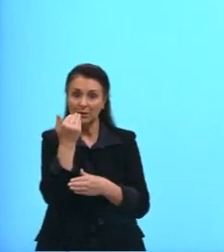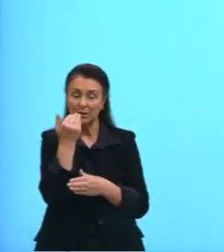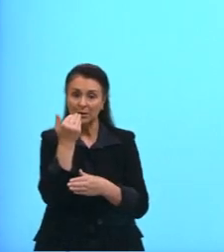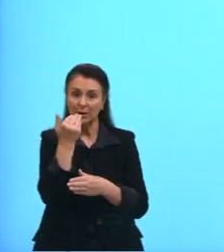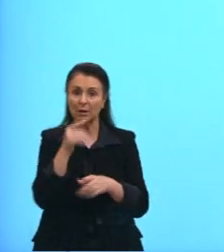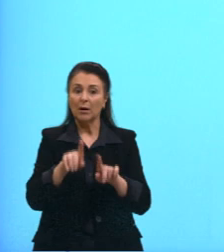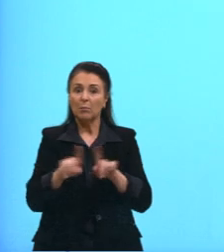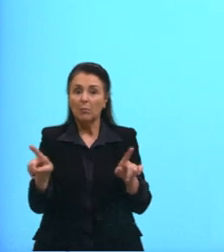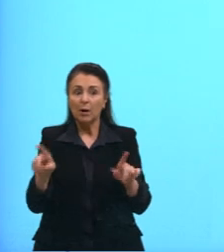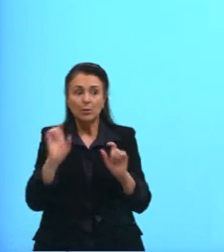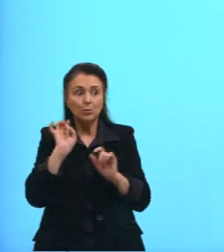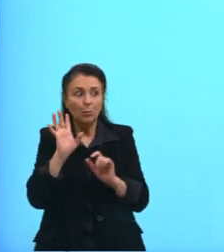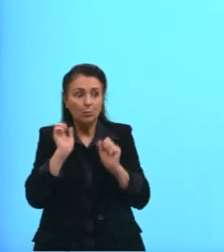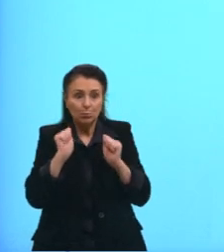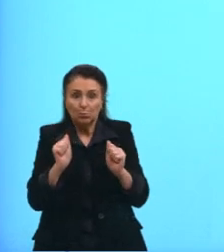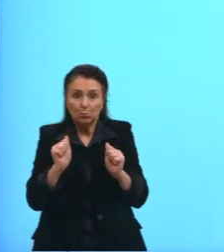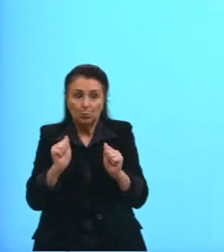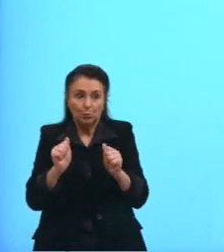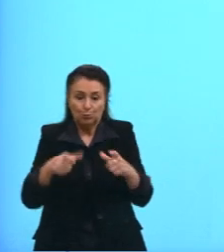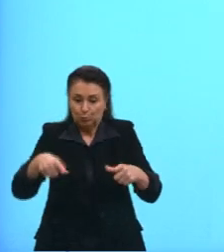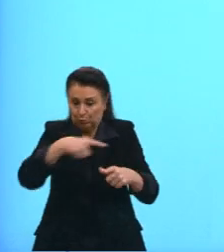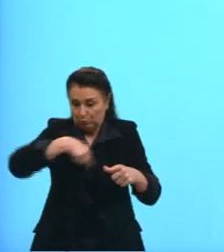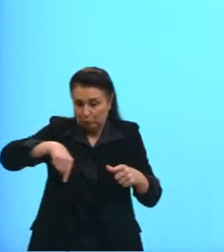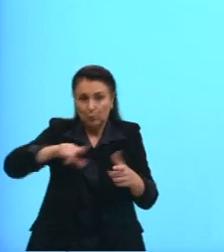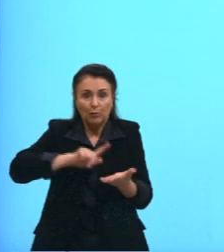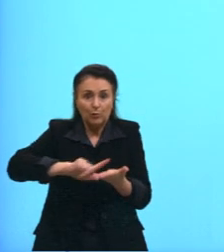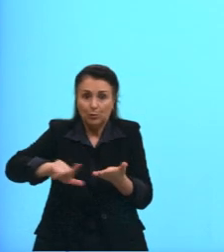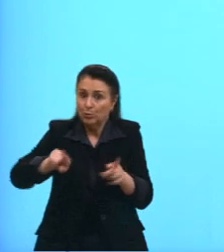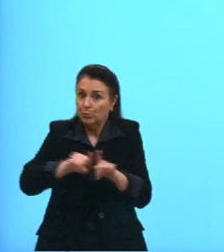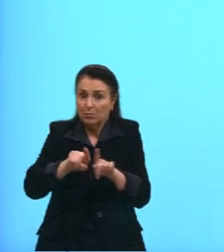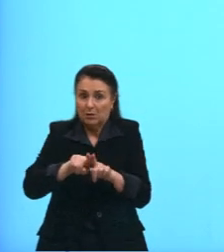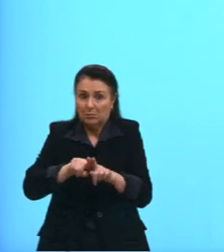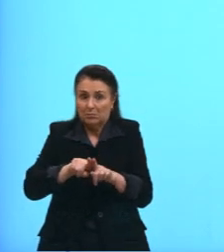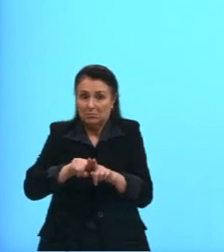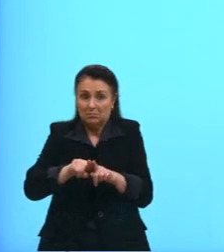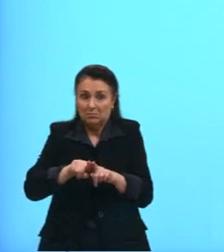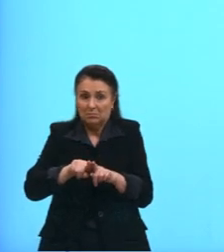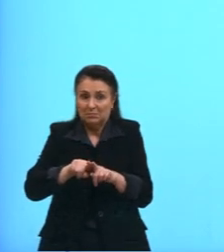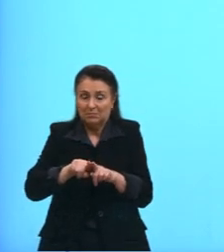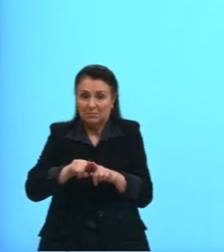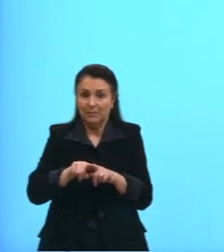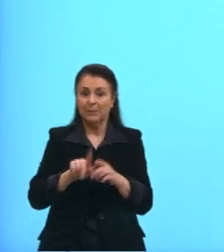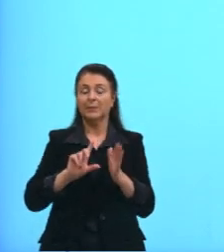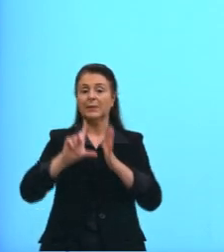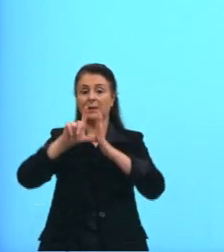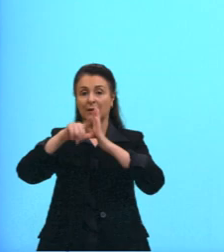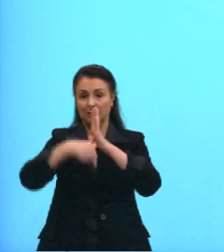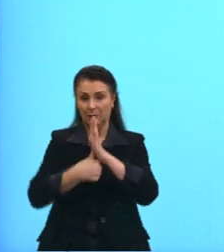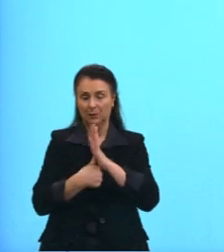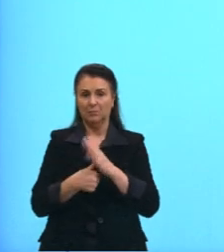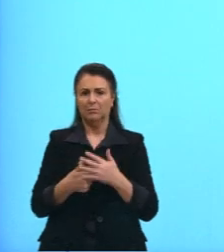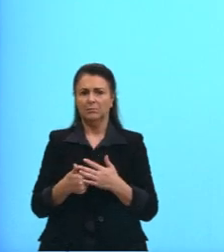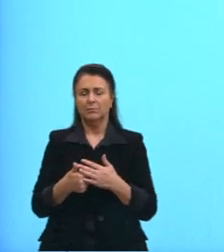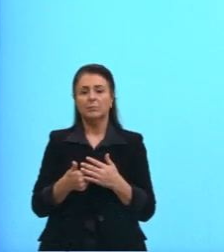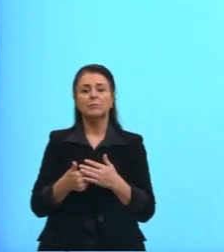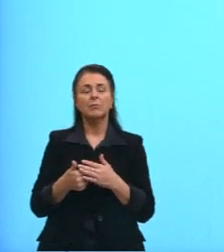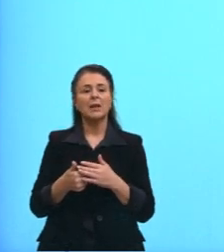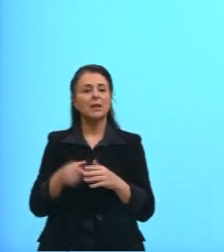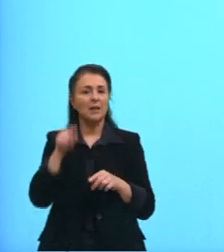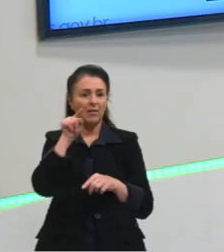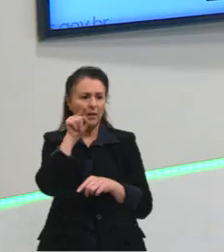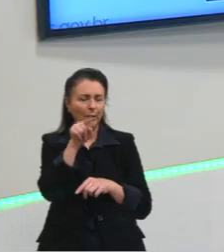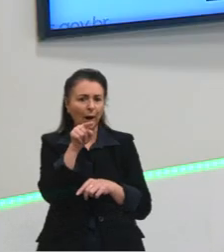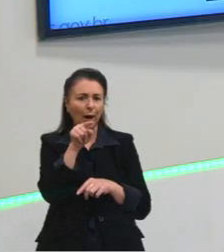de vez que seja um prato objeto tá e depois mal chegou ao